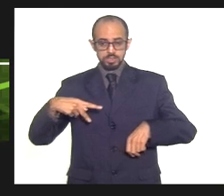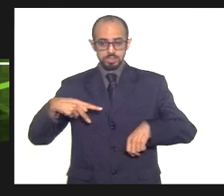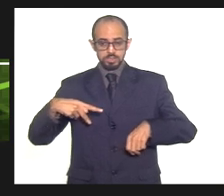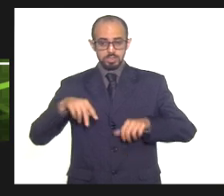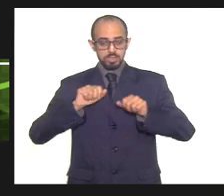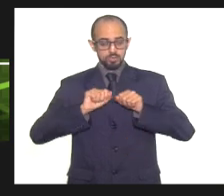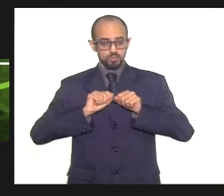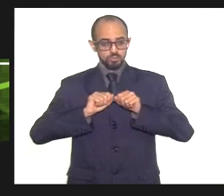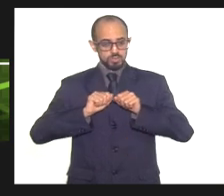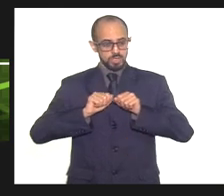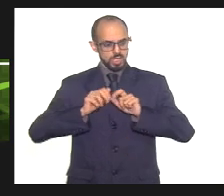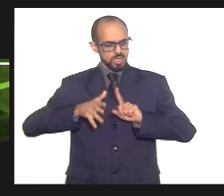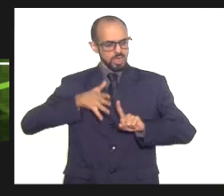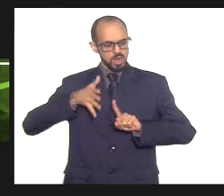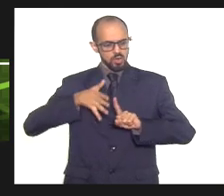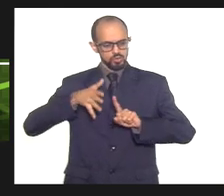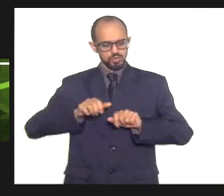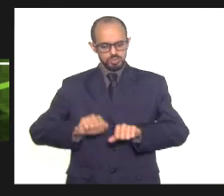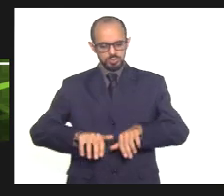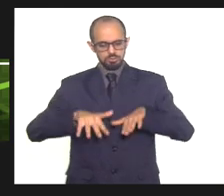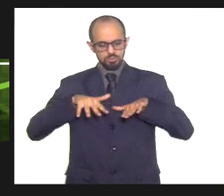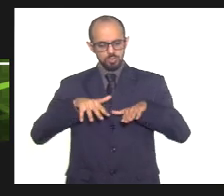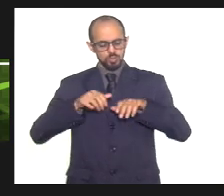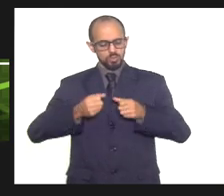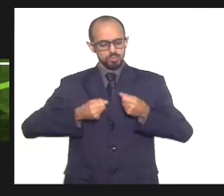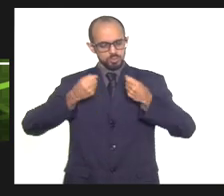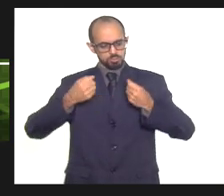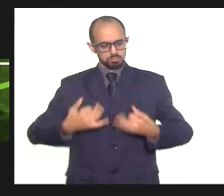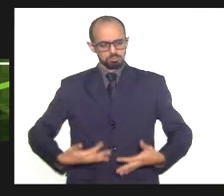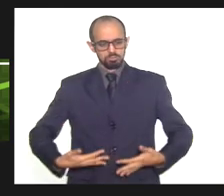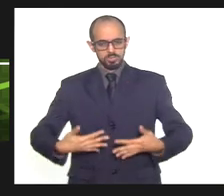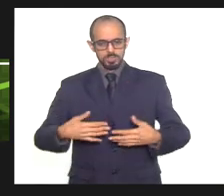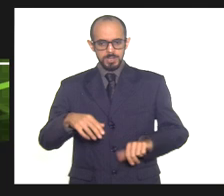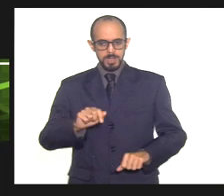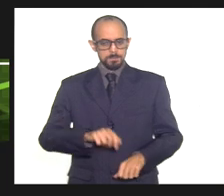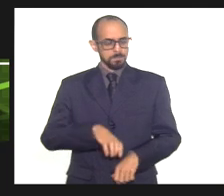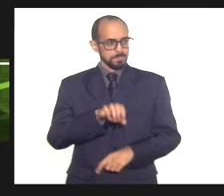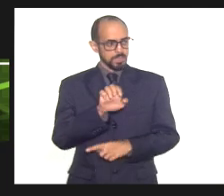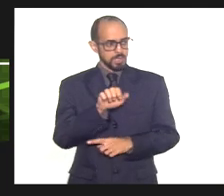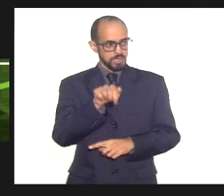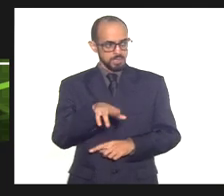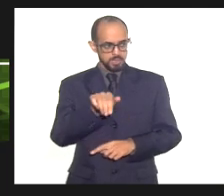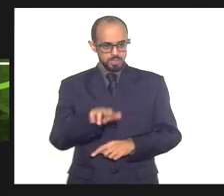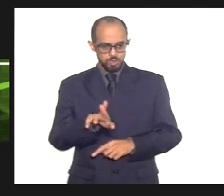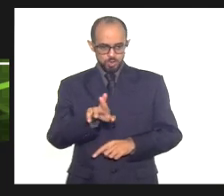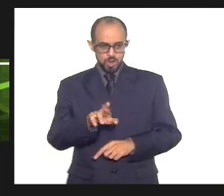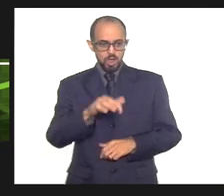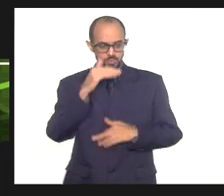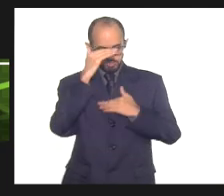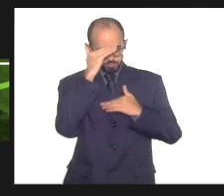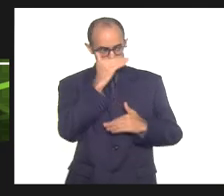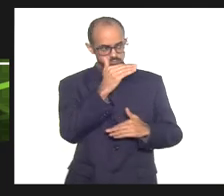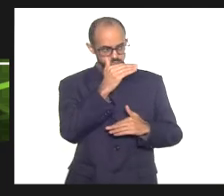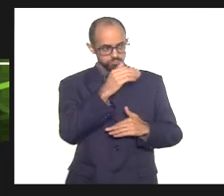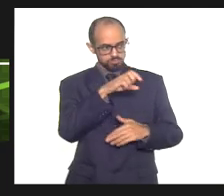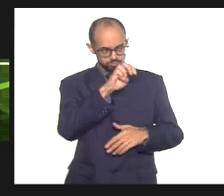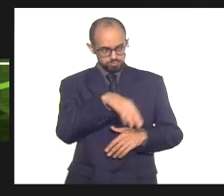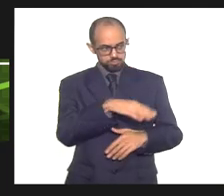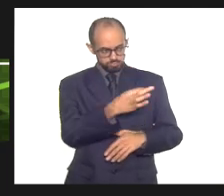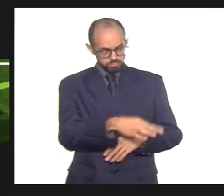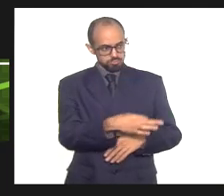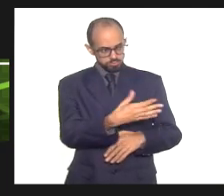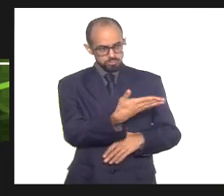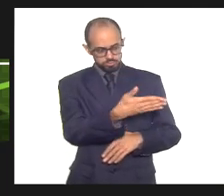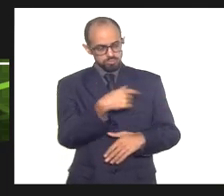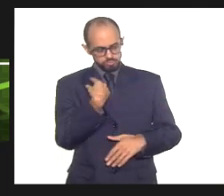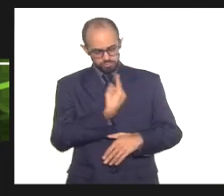fizer audiência pública especificar, a Equinor seguirá. Isto, evidentemente, nós